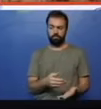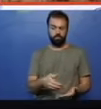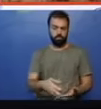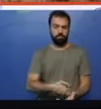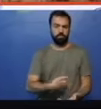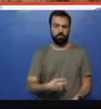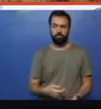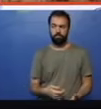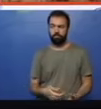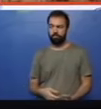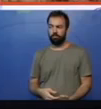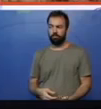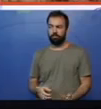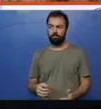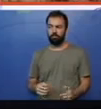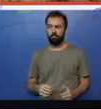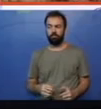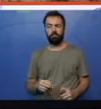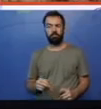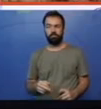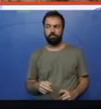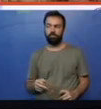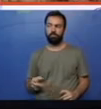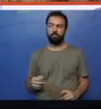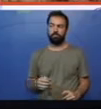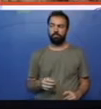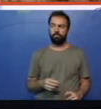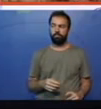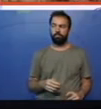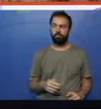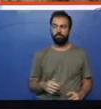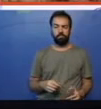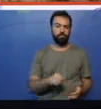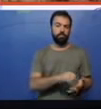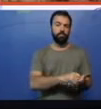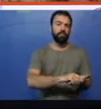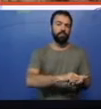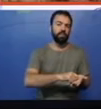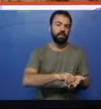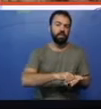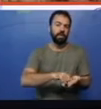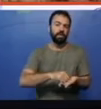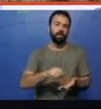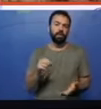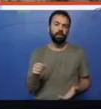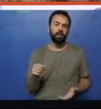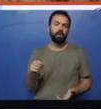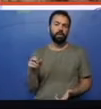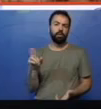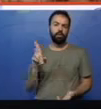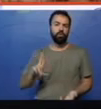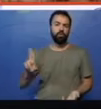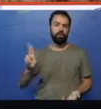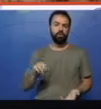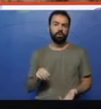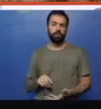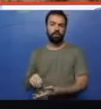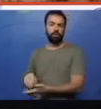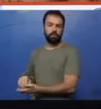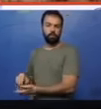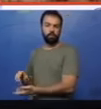Um outro critério, utilizados ou não utilizados para escrever. Nesse caso, apenas a caneta e o